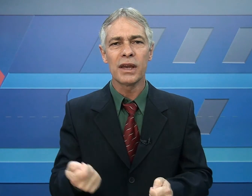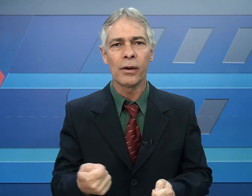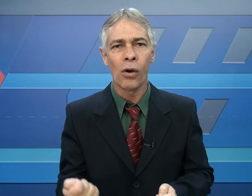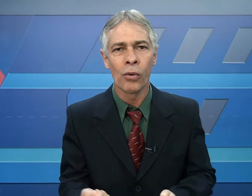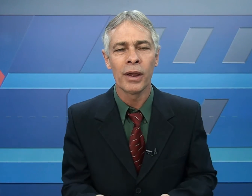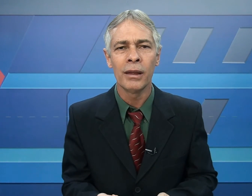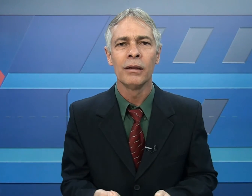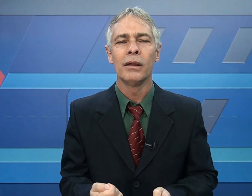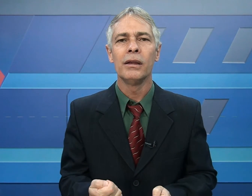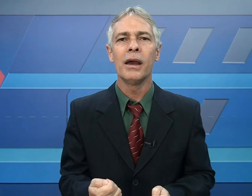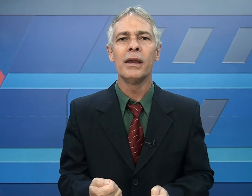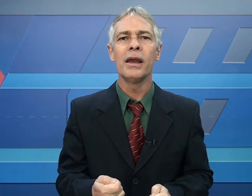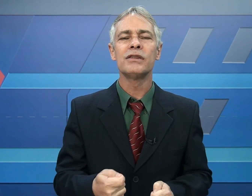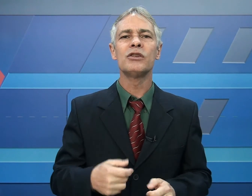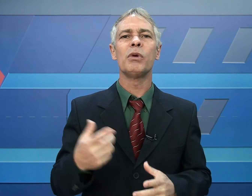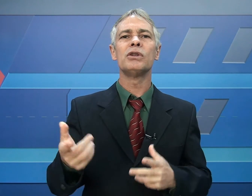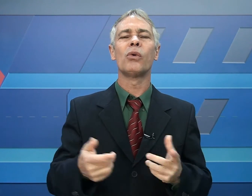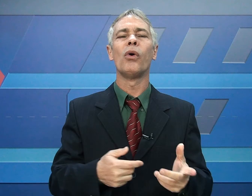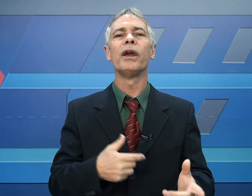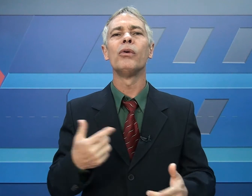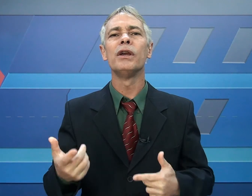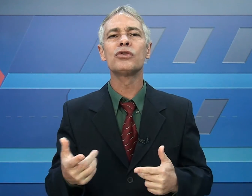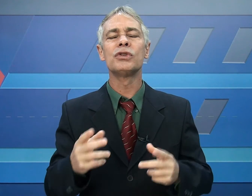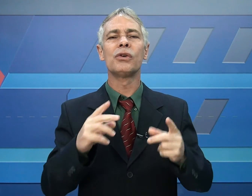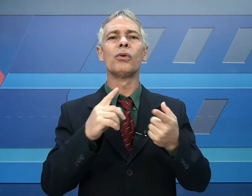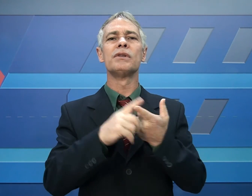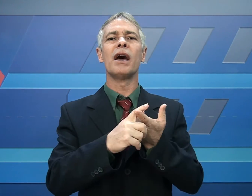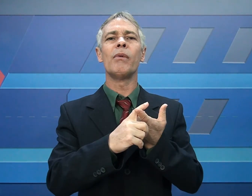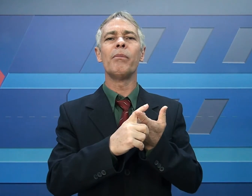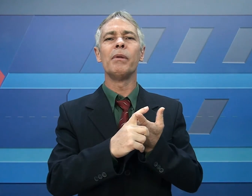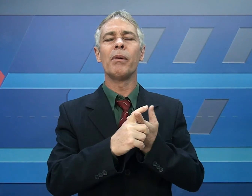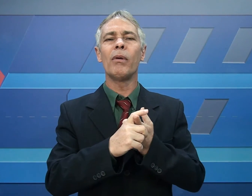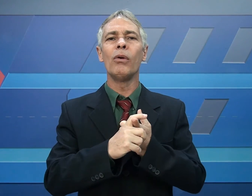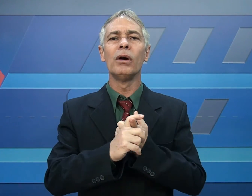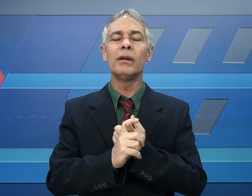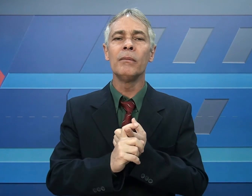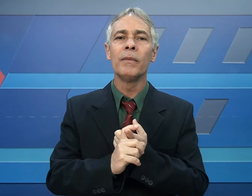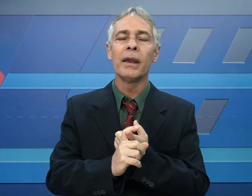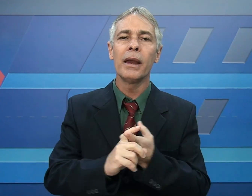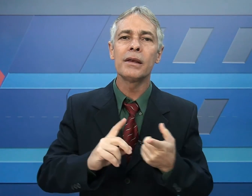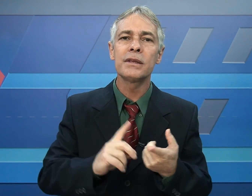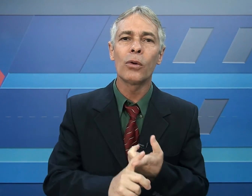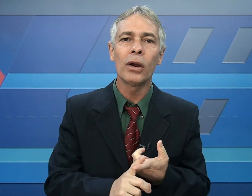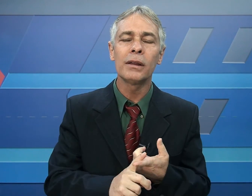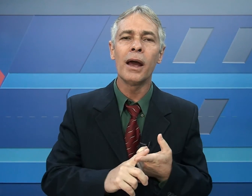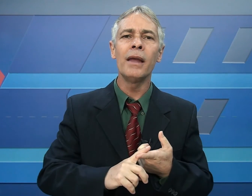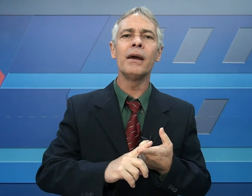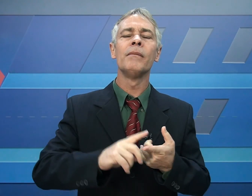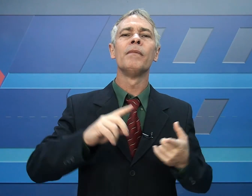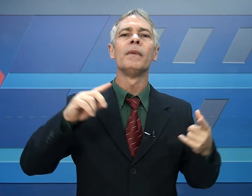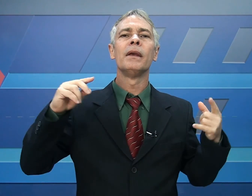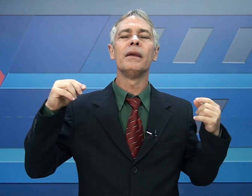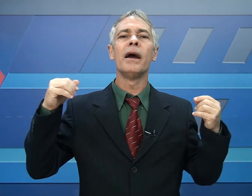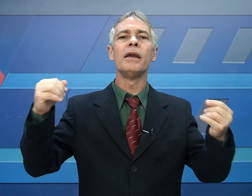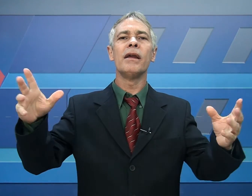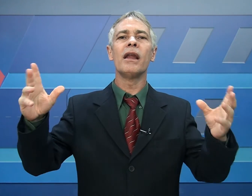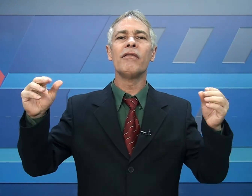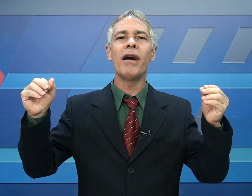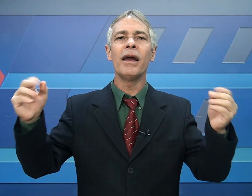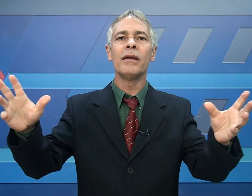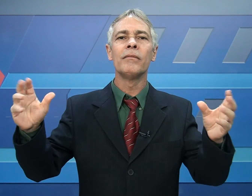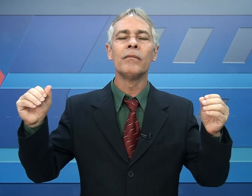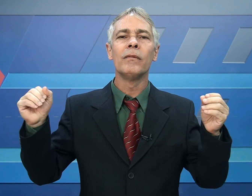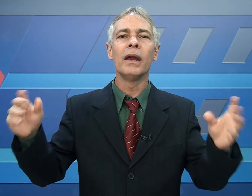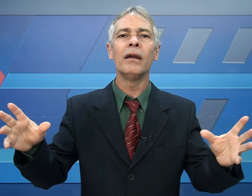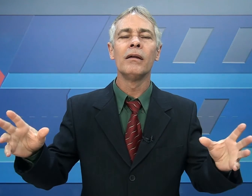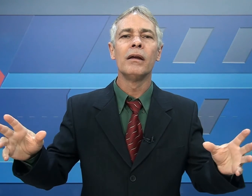usam cerol, né? E aí, às vezes, pode ocorrer o risco de cruzar uma pipa com a outra, ela ser cortada e aí ela